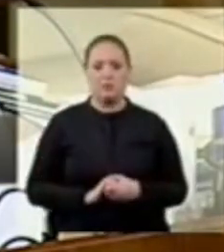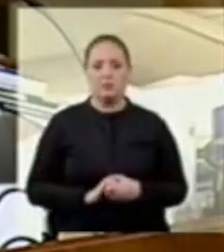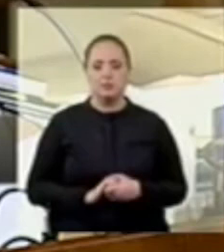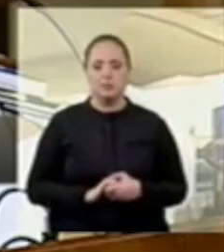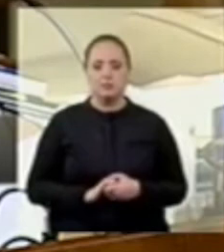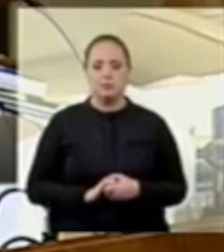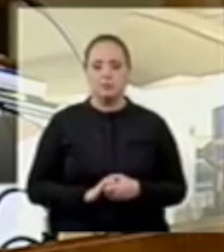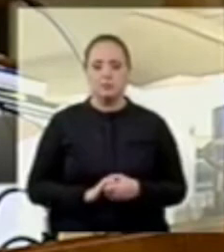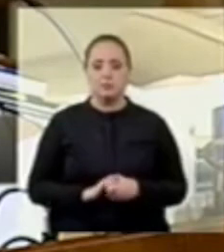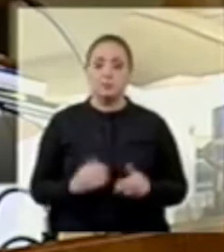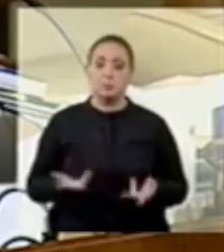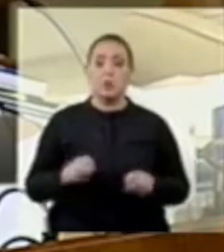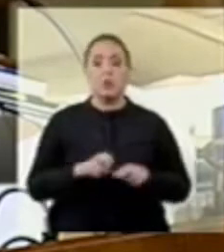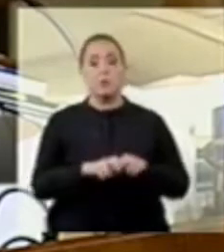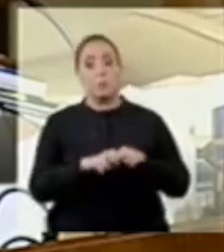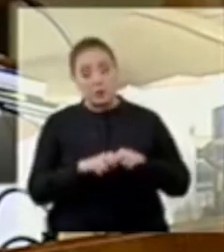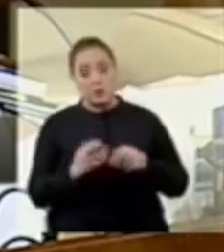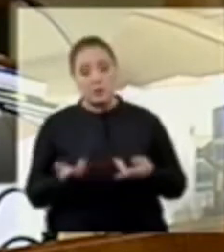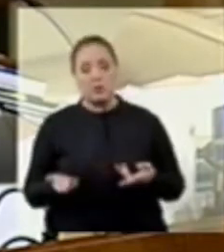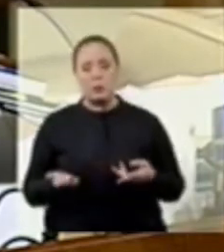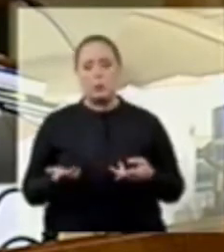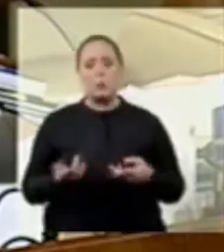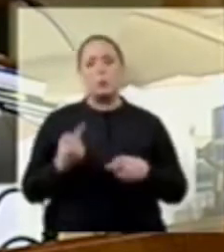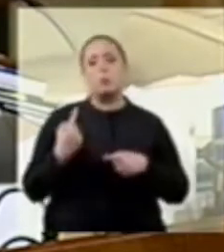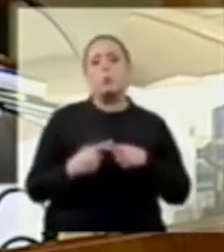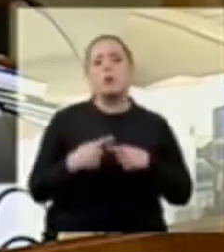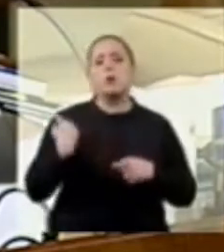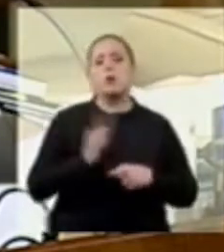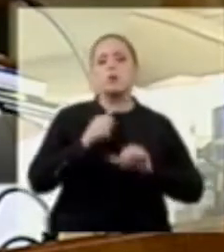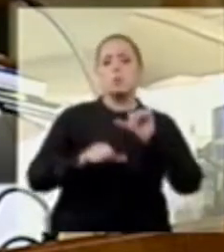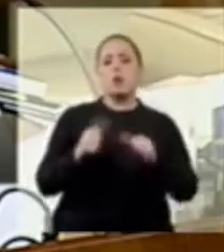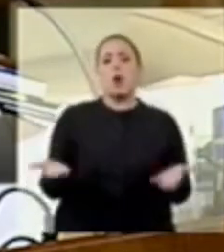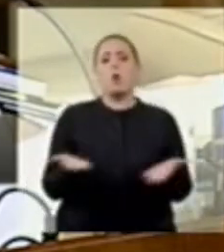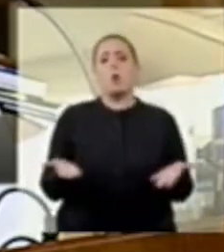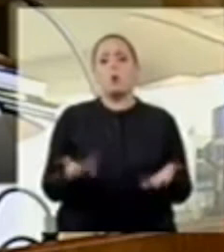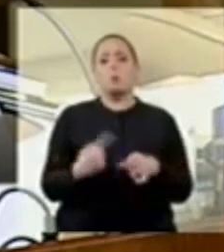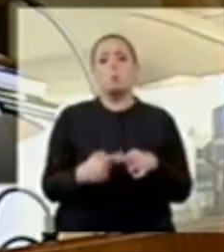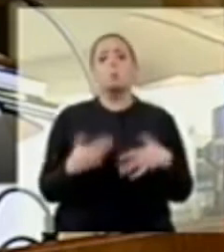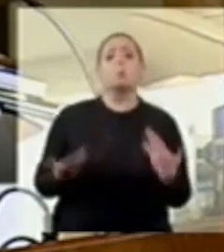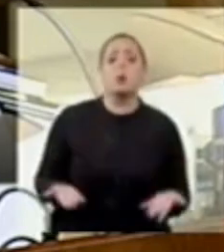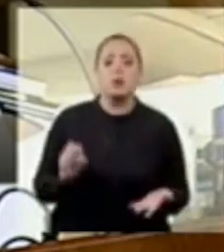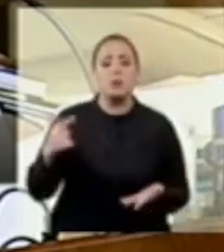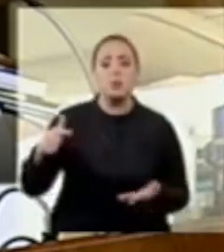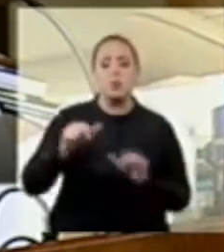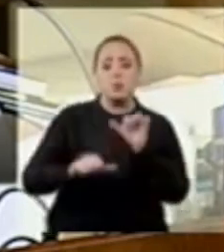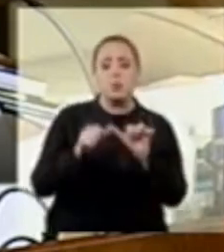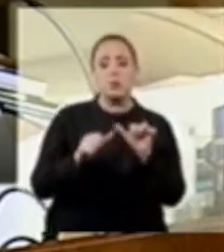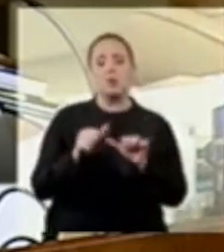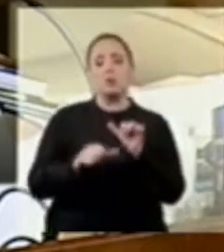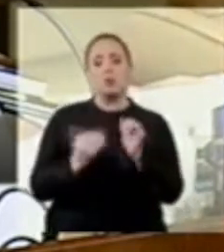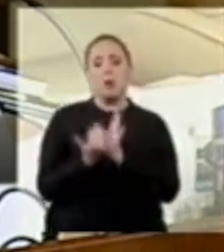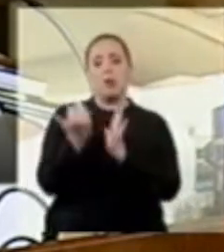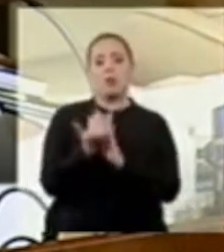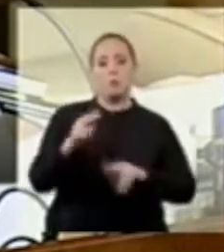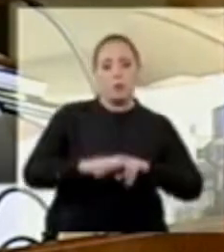e portanto por que razão nós mudaremos isso agora se não houve mudança na realidade fática